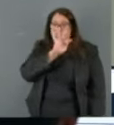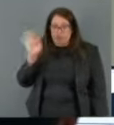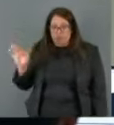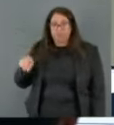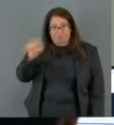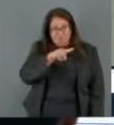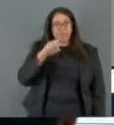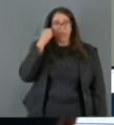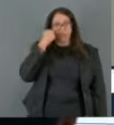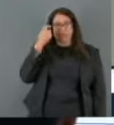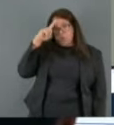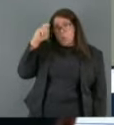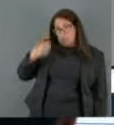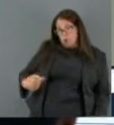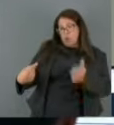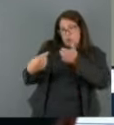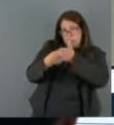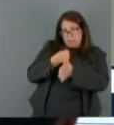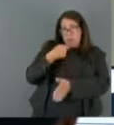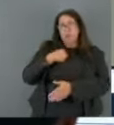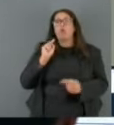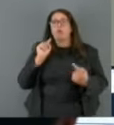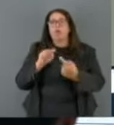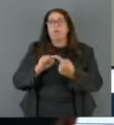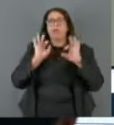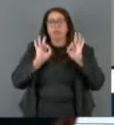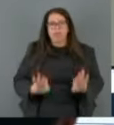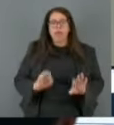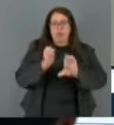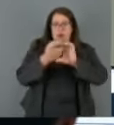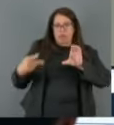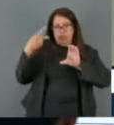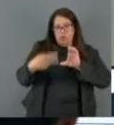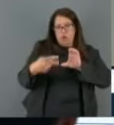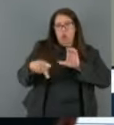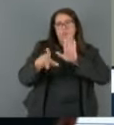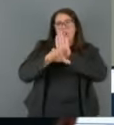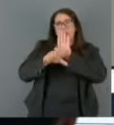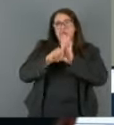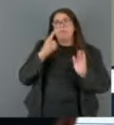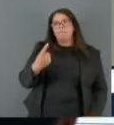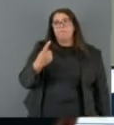me perguntou, com a objetividade que o caracteriza, com relação à Lei